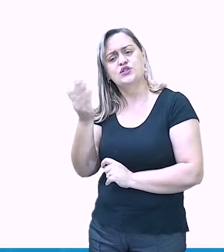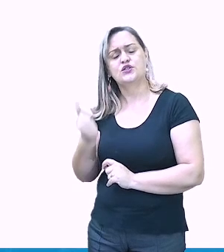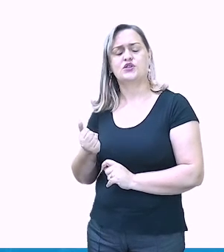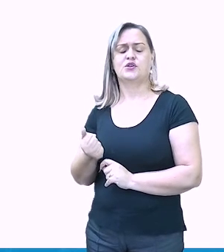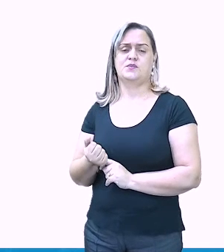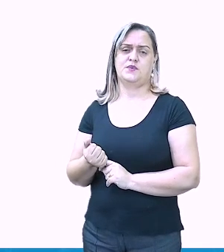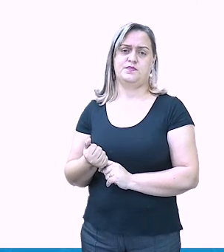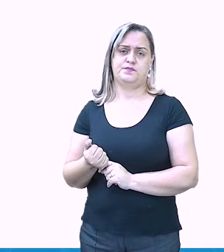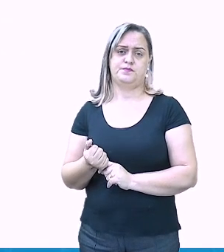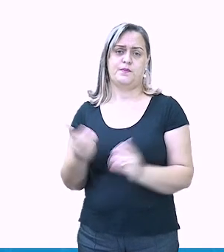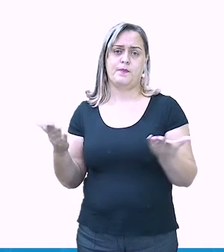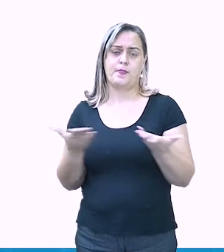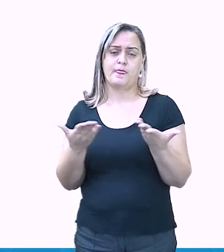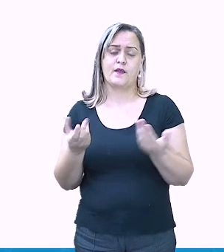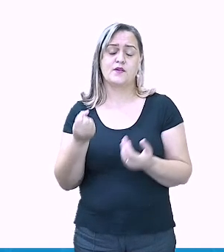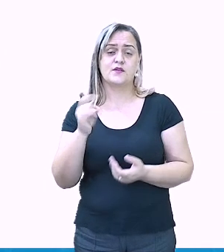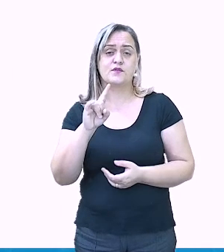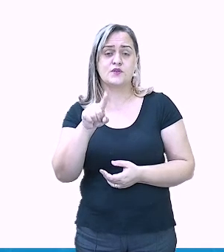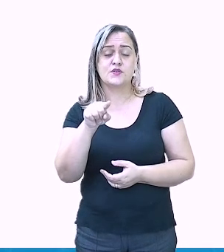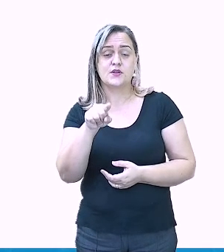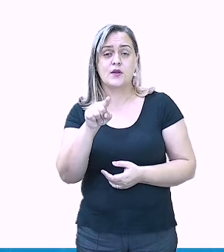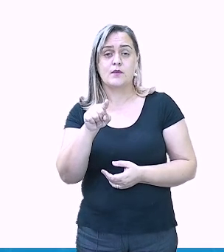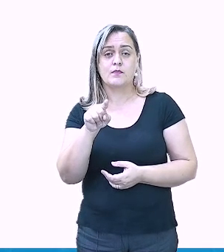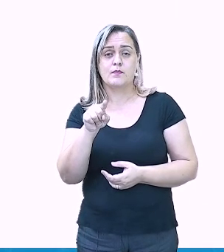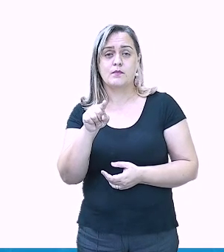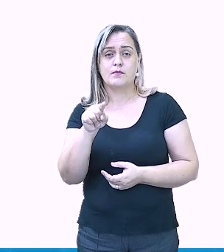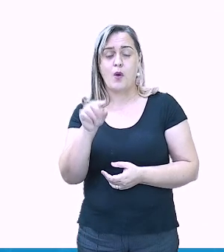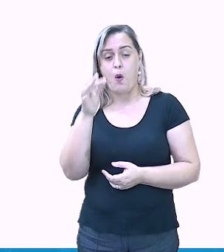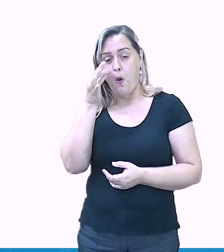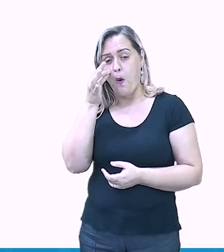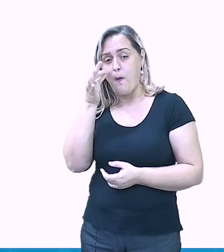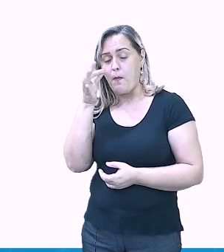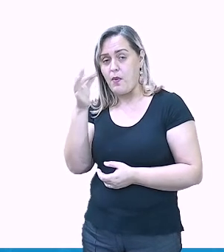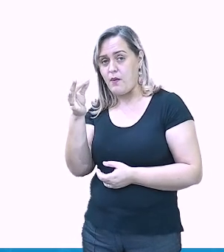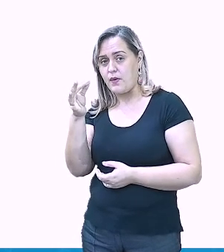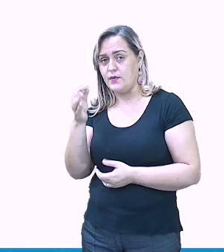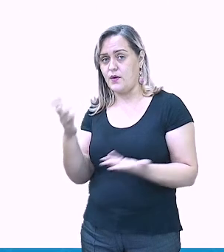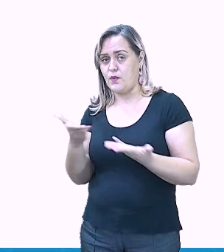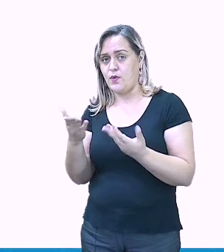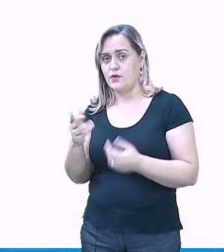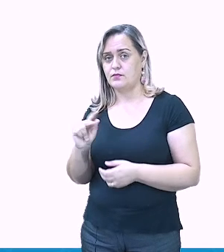você observar agora o O com H, olha o exemplo.